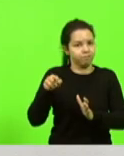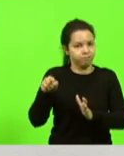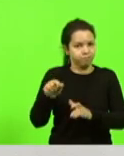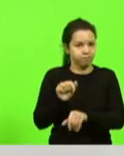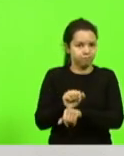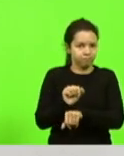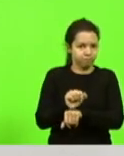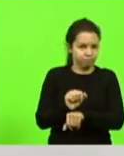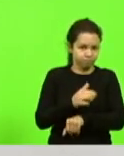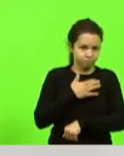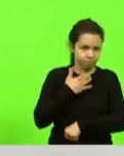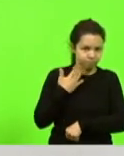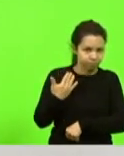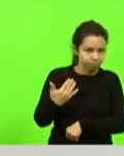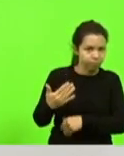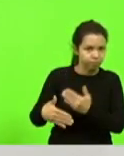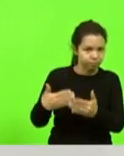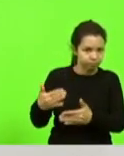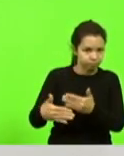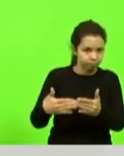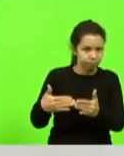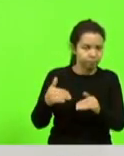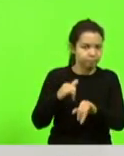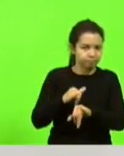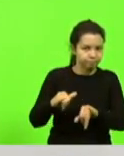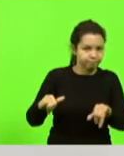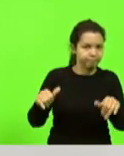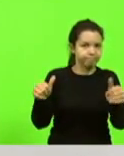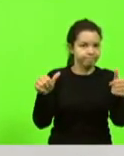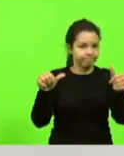se determinar um estado de calamidade.